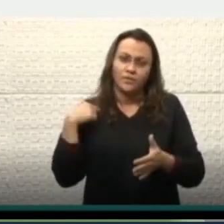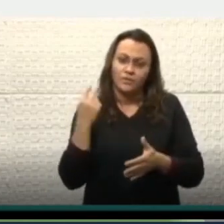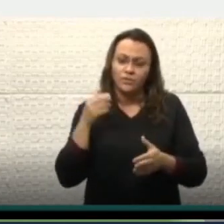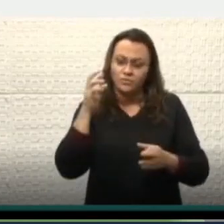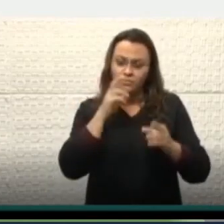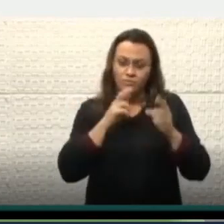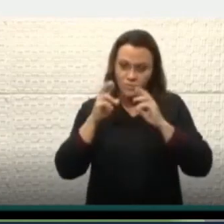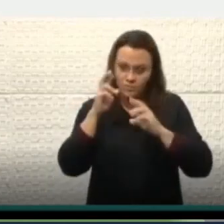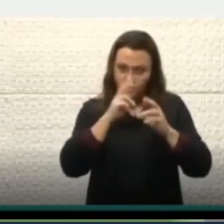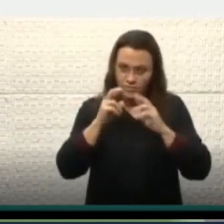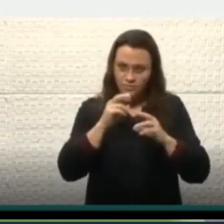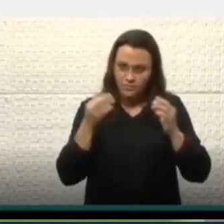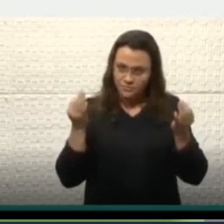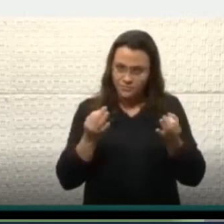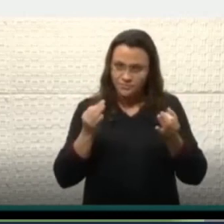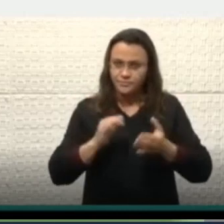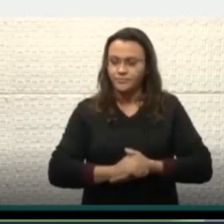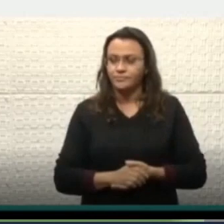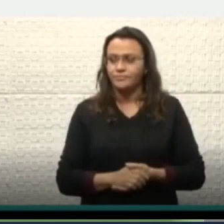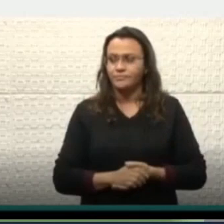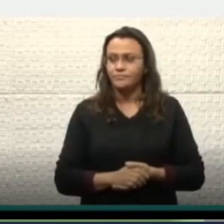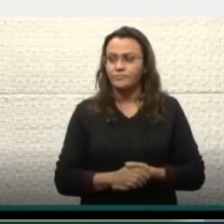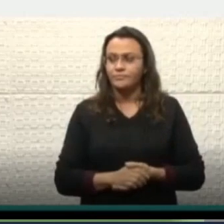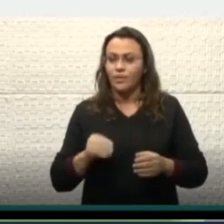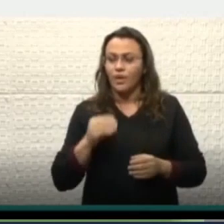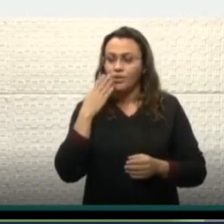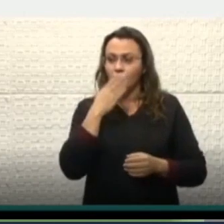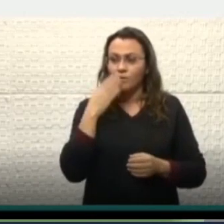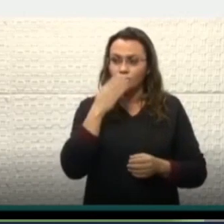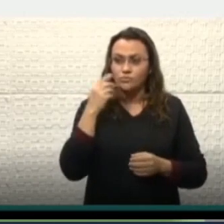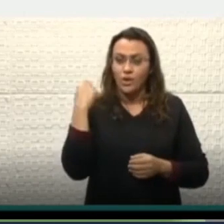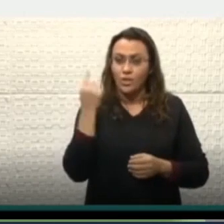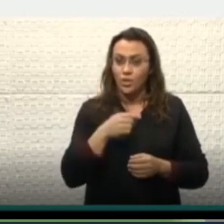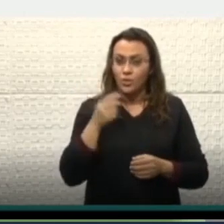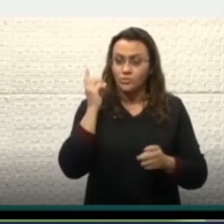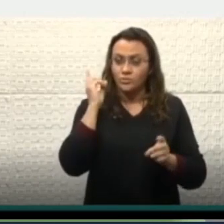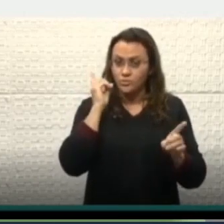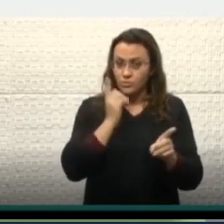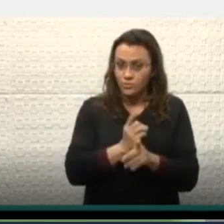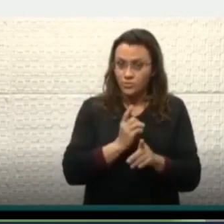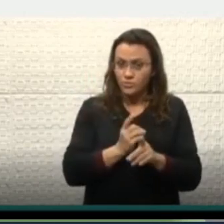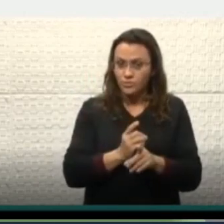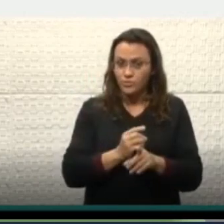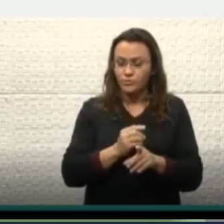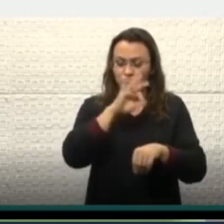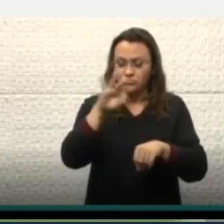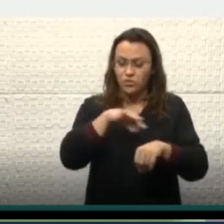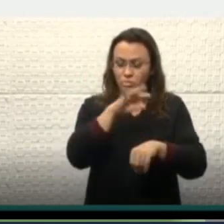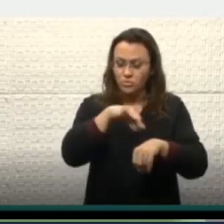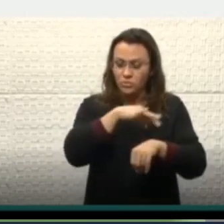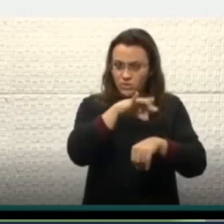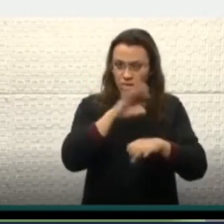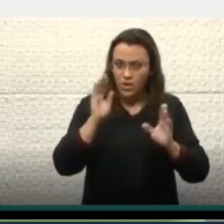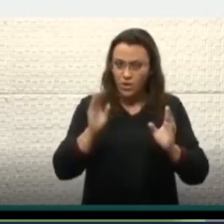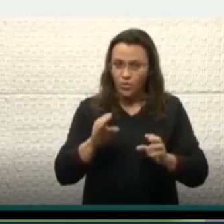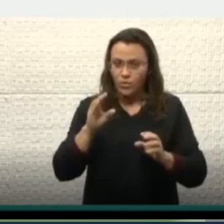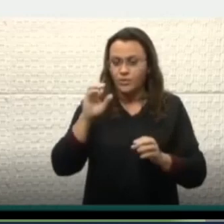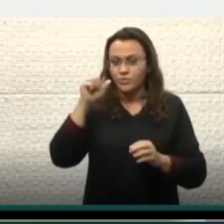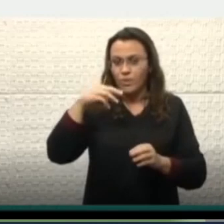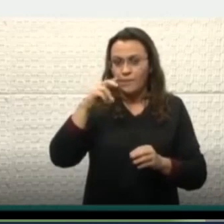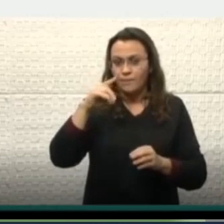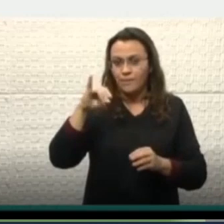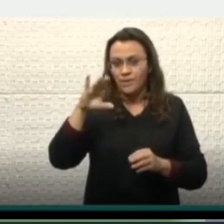nossa observação, certo? Então, no açúcar nós encontramos um inseto. Já no amido